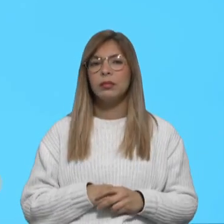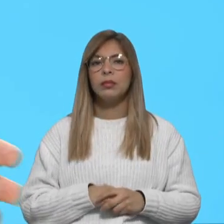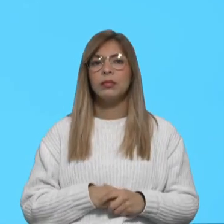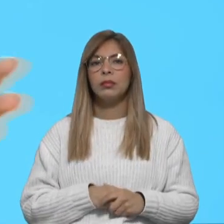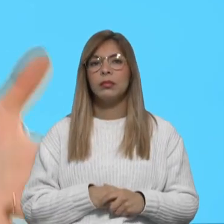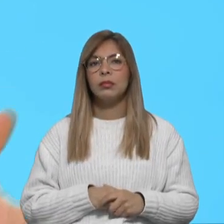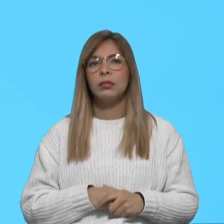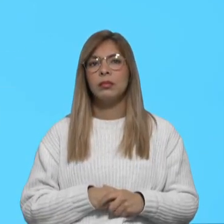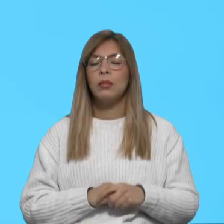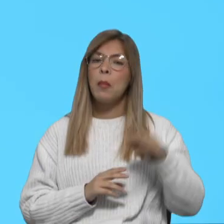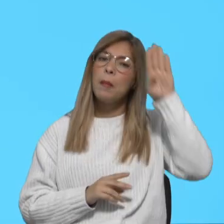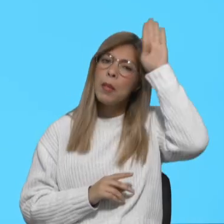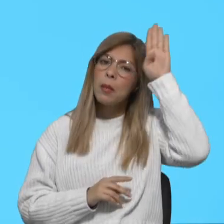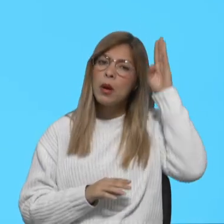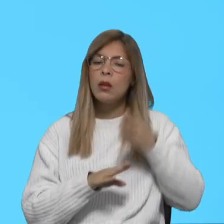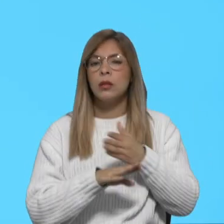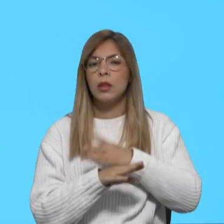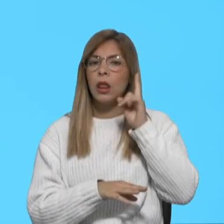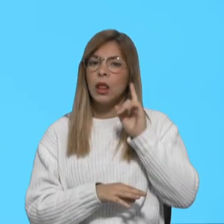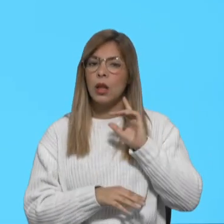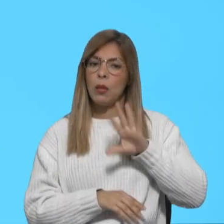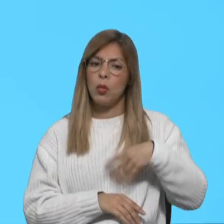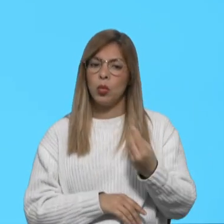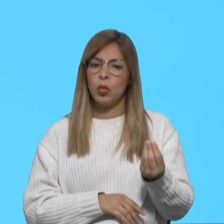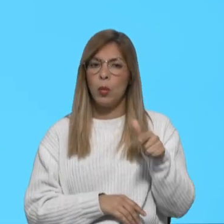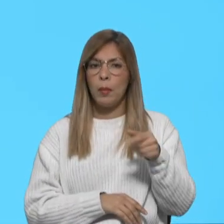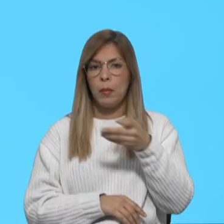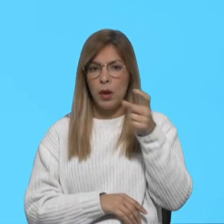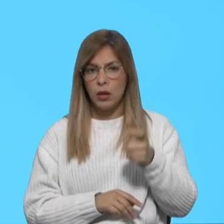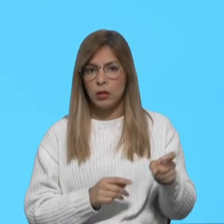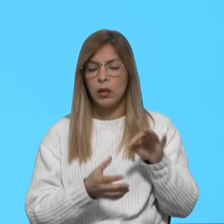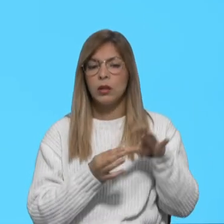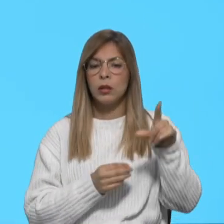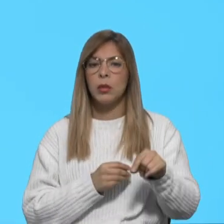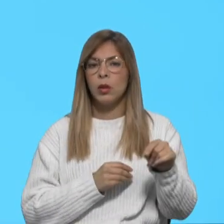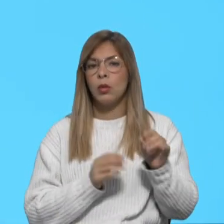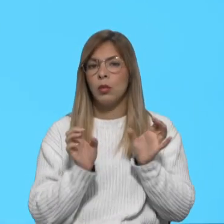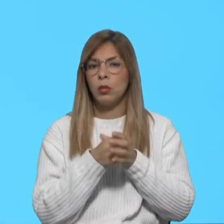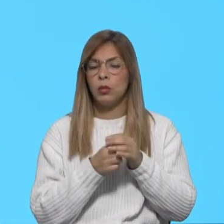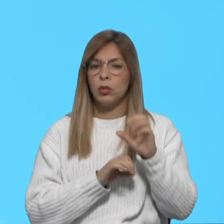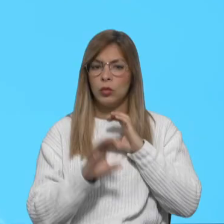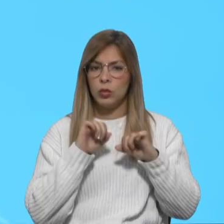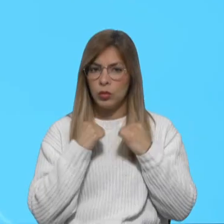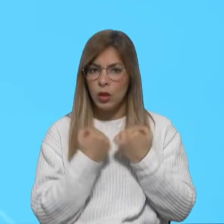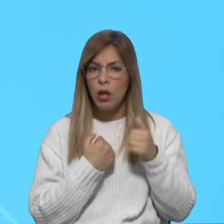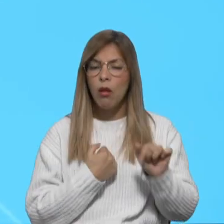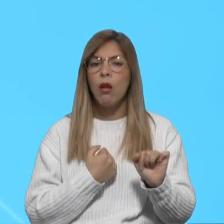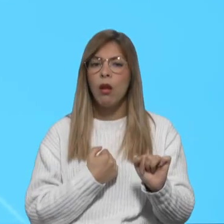Papa, seja na mensagem para o Dia Mundial da Paz, também na mensagem para o Dia Mundial das Comunicações Sociais e depois, nesse documento, creio que é a